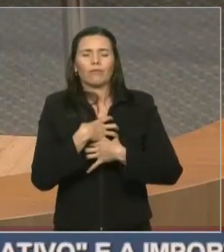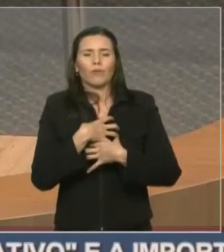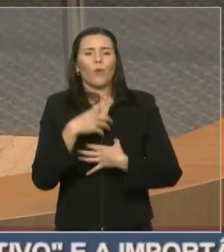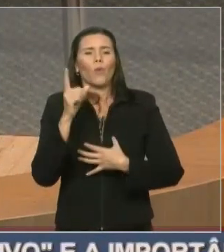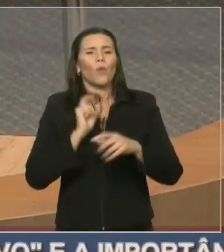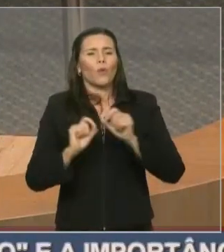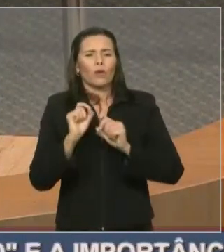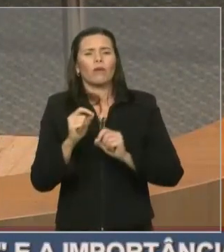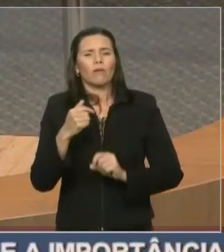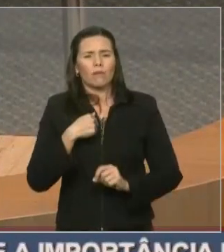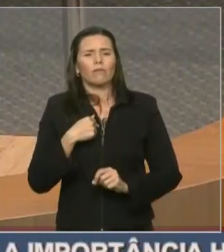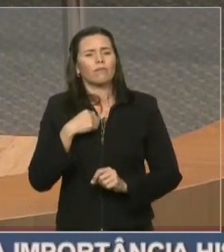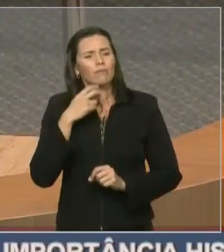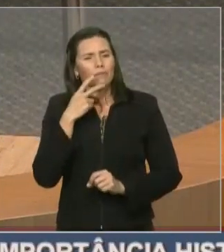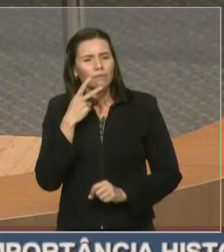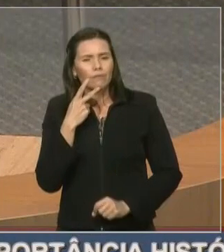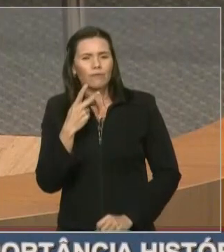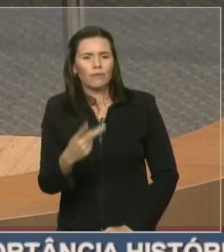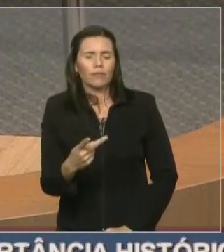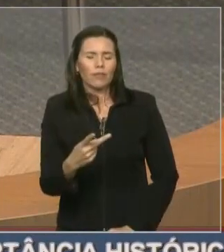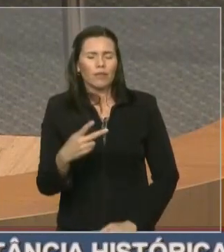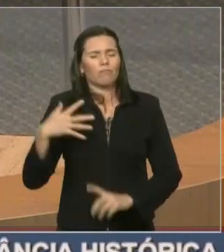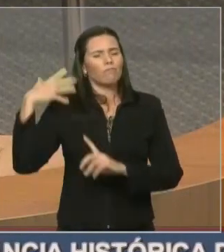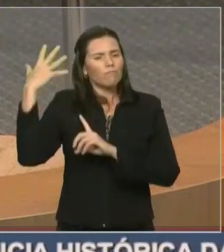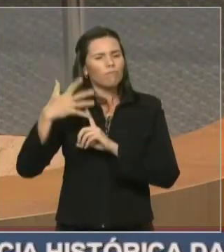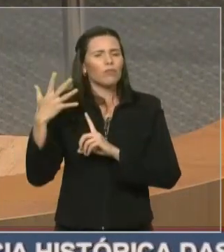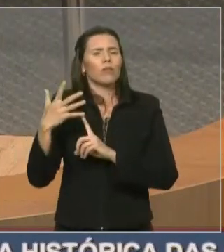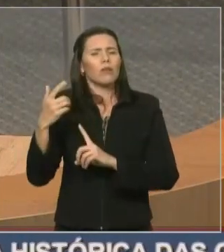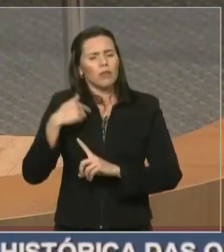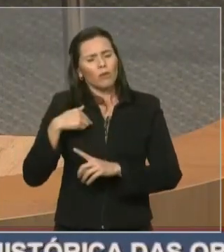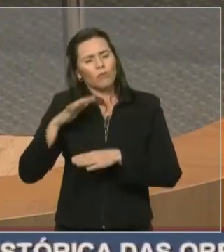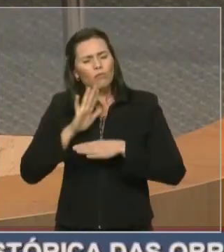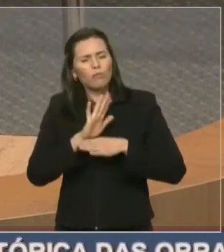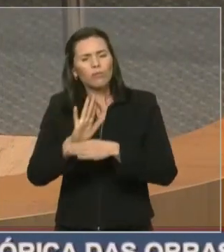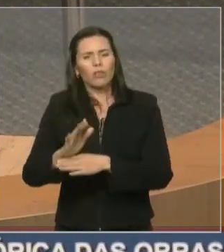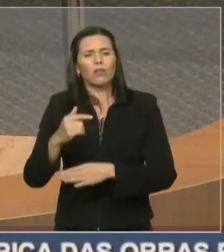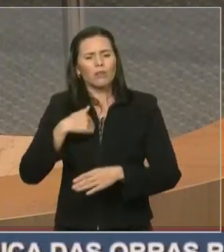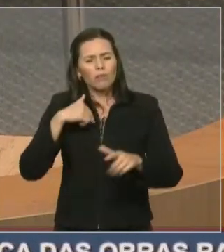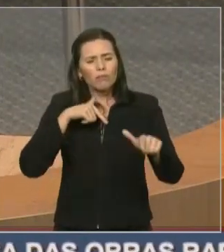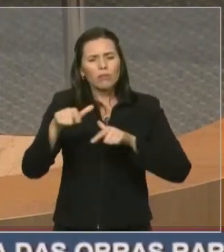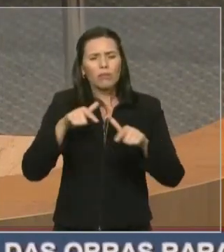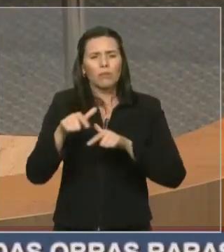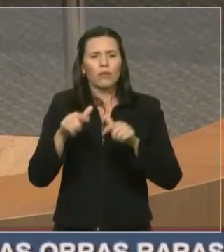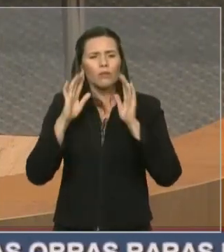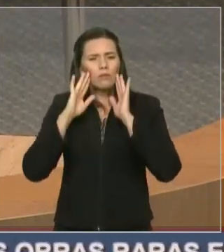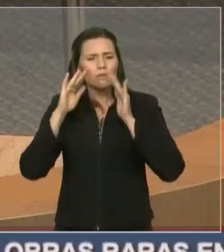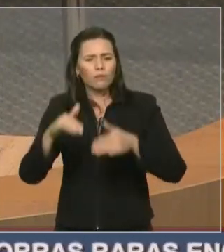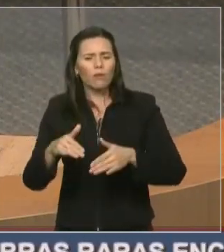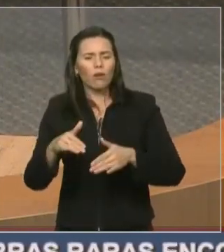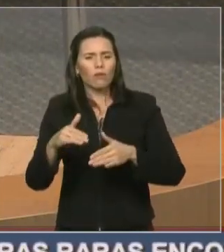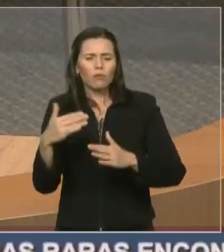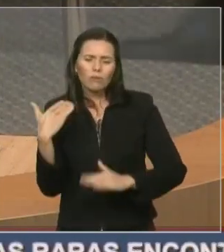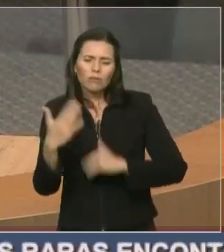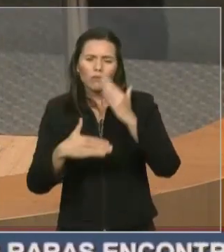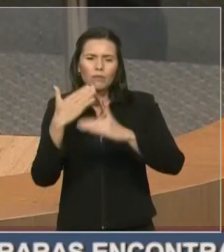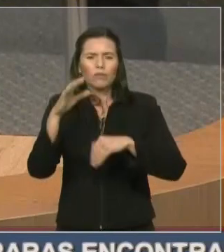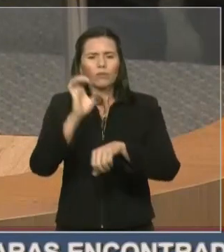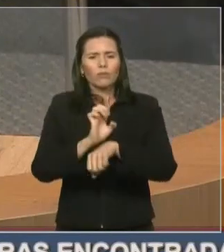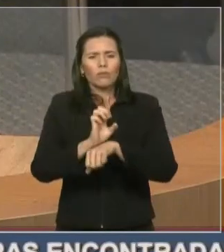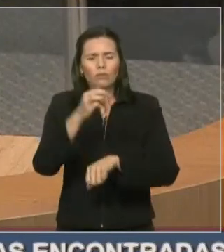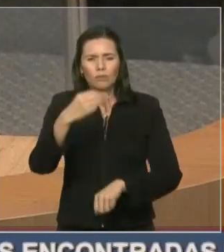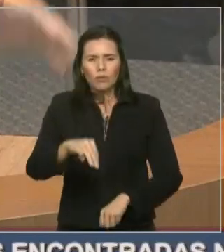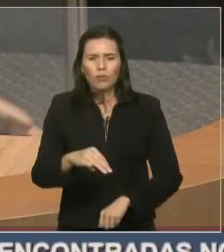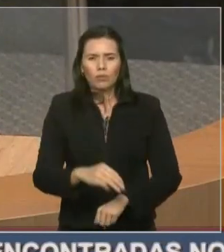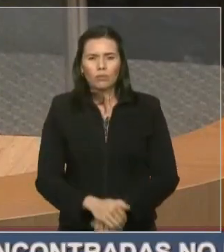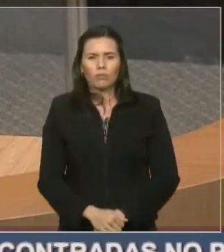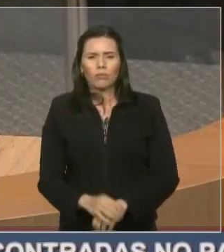eu prestei, continuo prestando os meus humildes trabalhos para o Maranhão, na glória do seu povo e